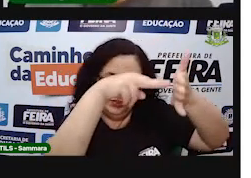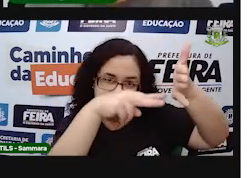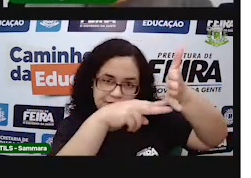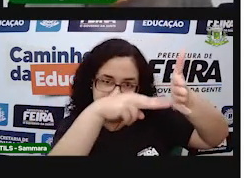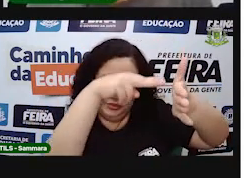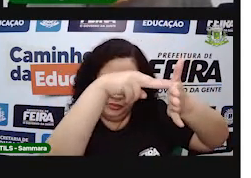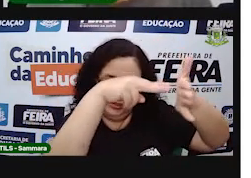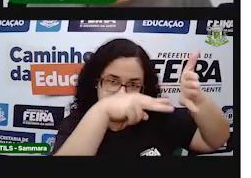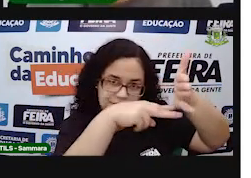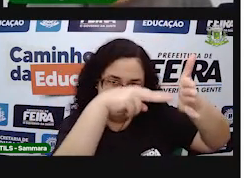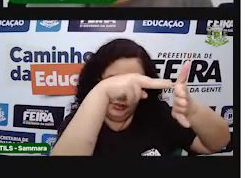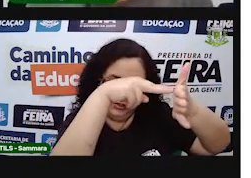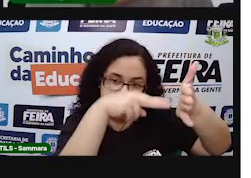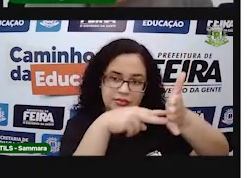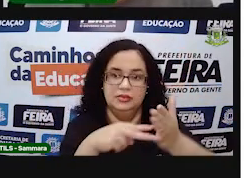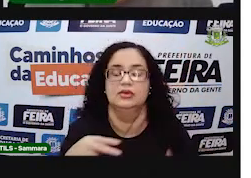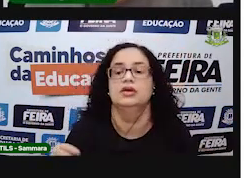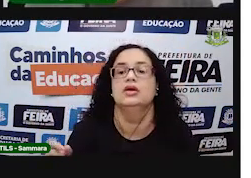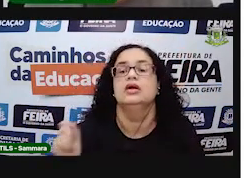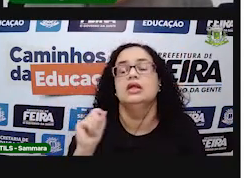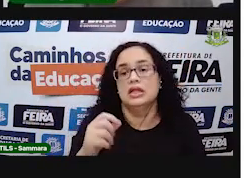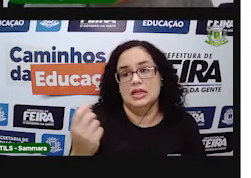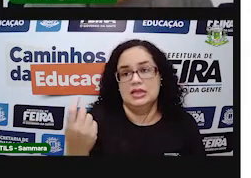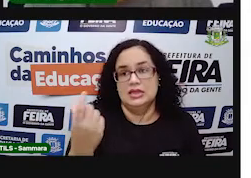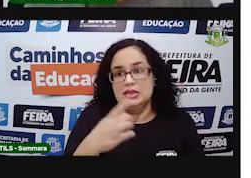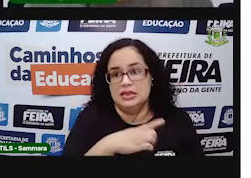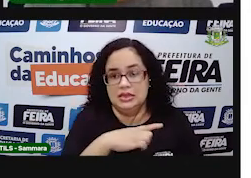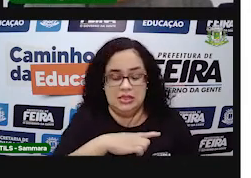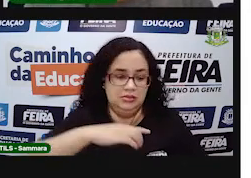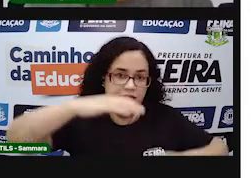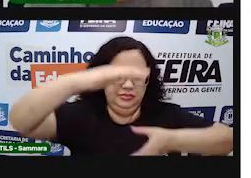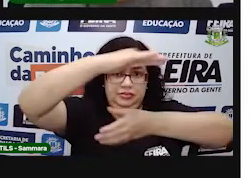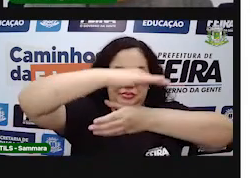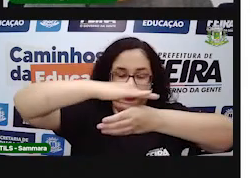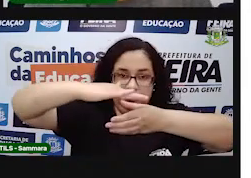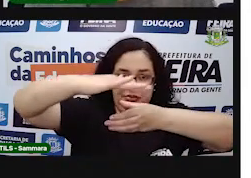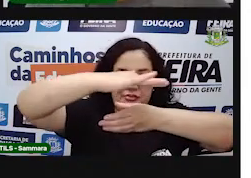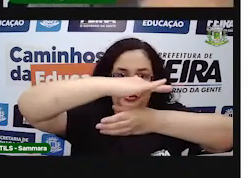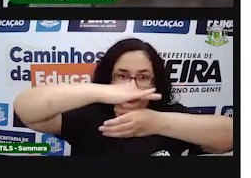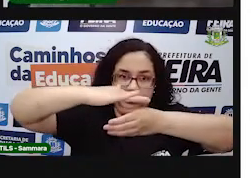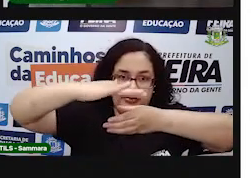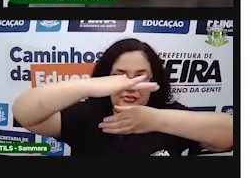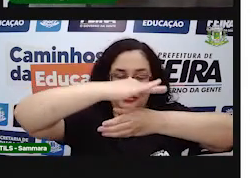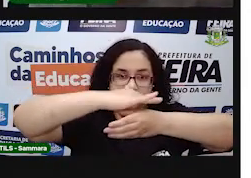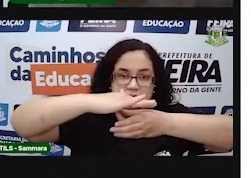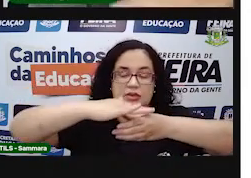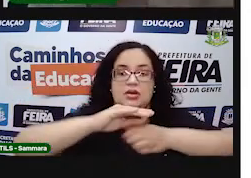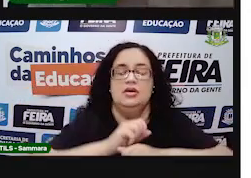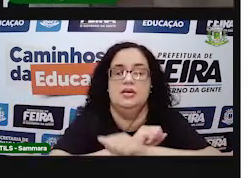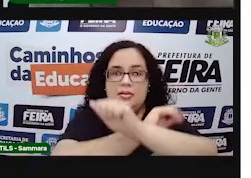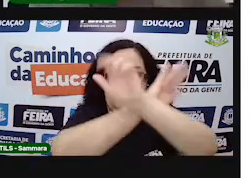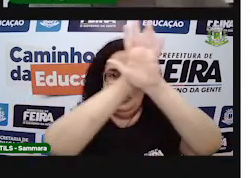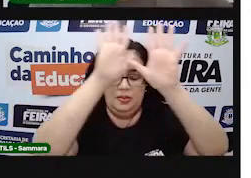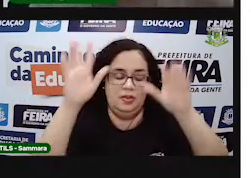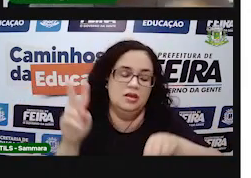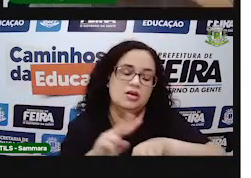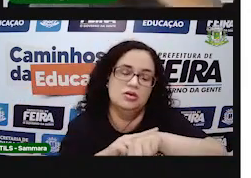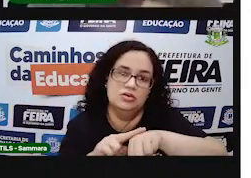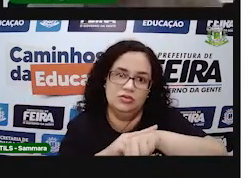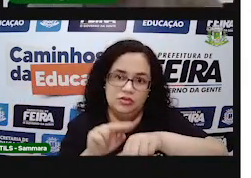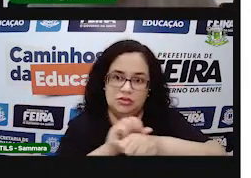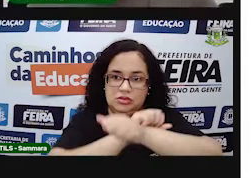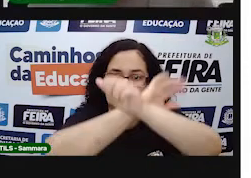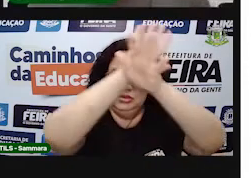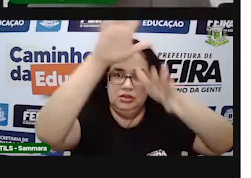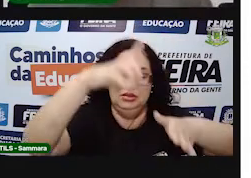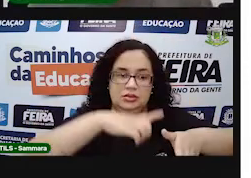o prisma, tá? O prisma, o que é que a gente tem? Nessa parte de cima, essa tampinha de cima mais clara, o verdezinho